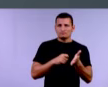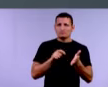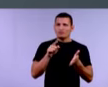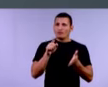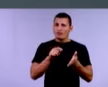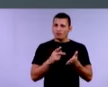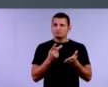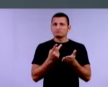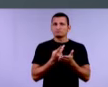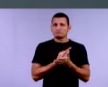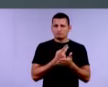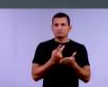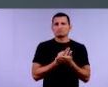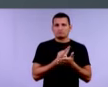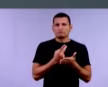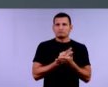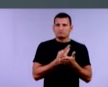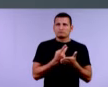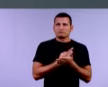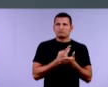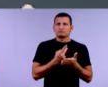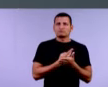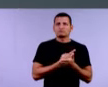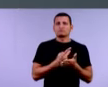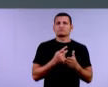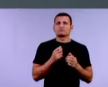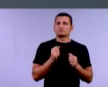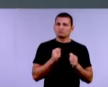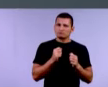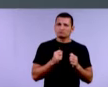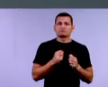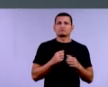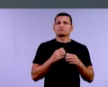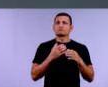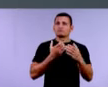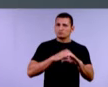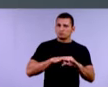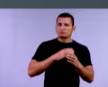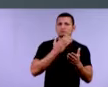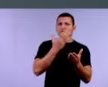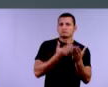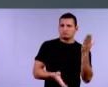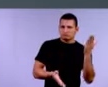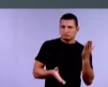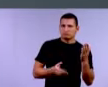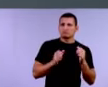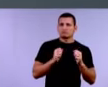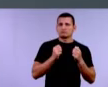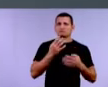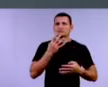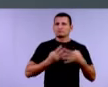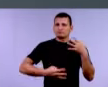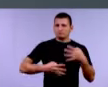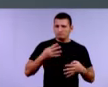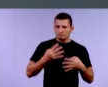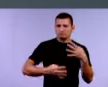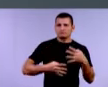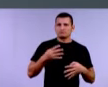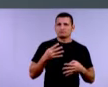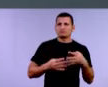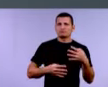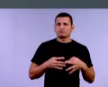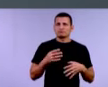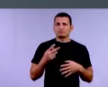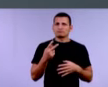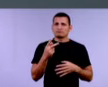erro que pode lhe eliminar, que pode tirar você de um concurso, que pode atrapalhar até na